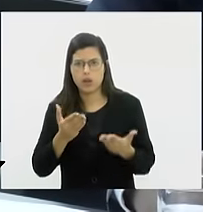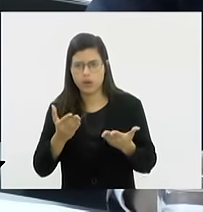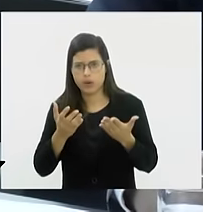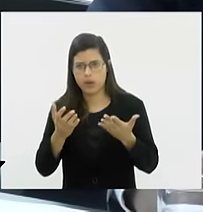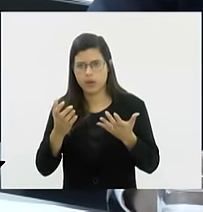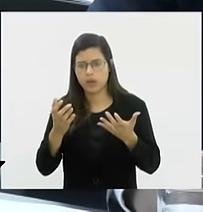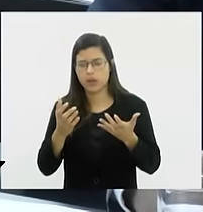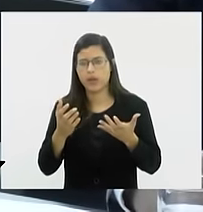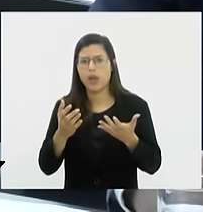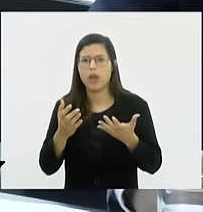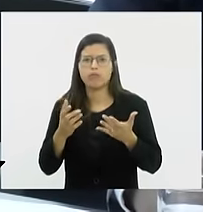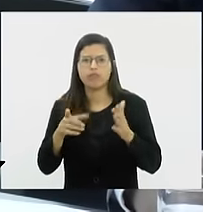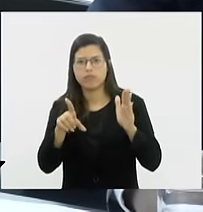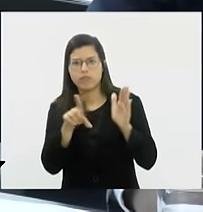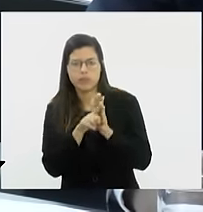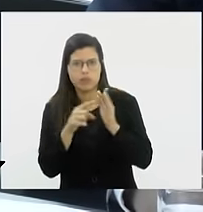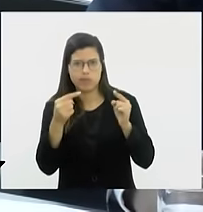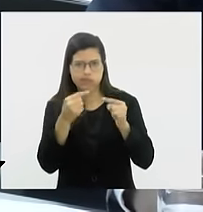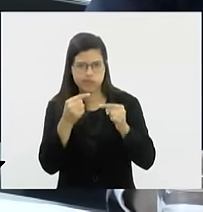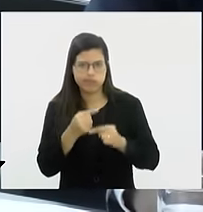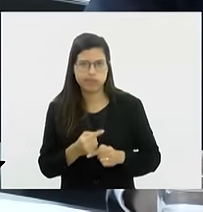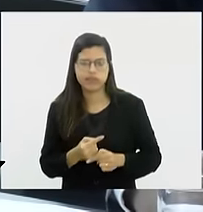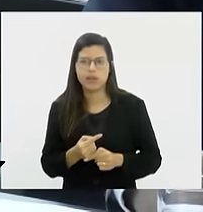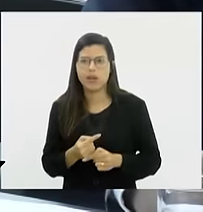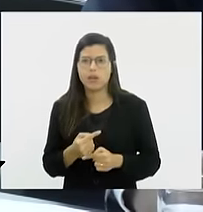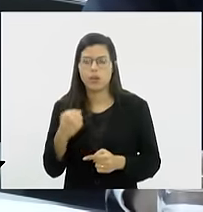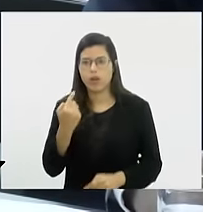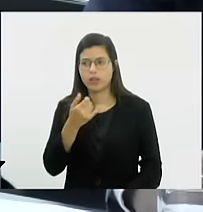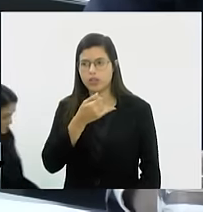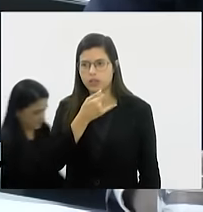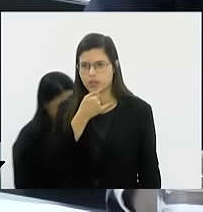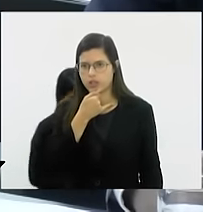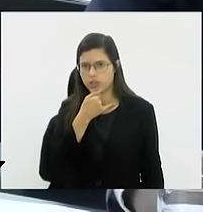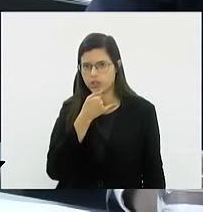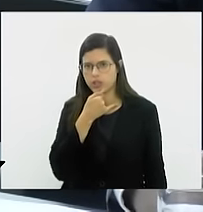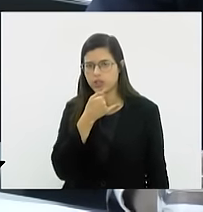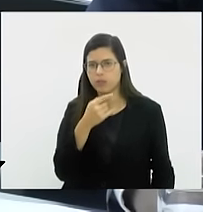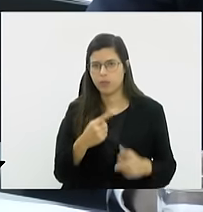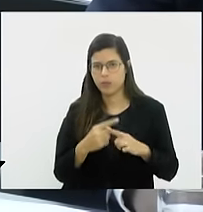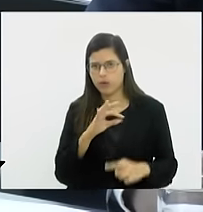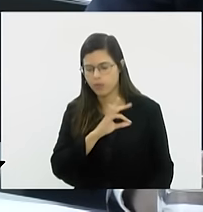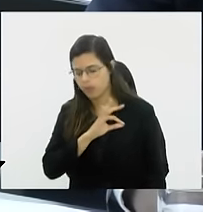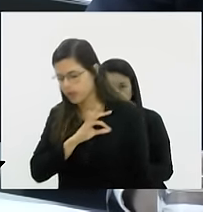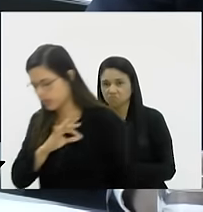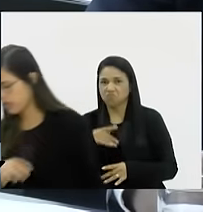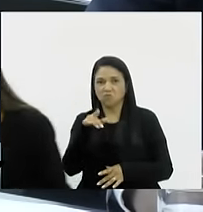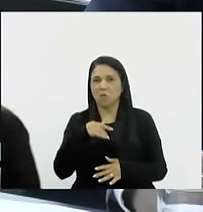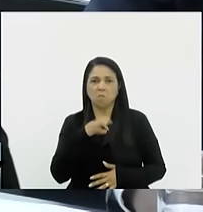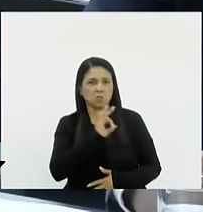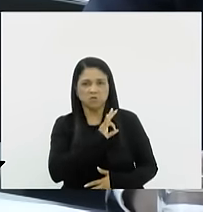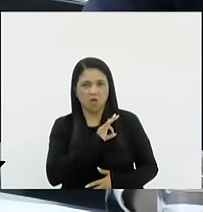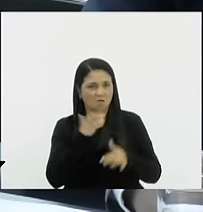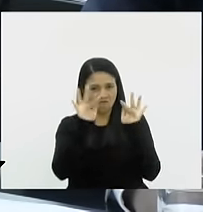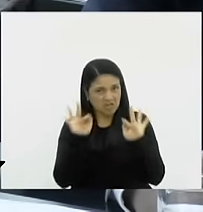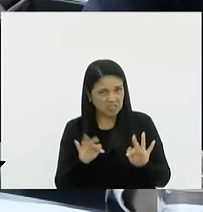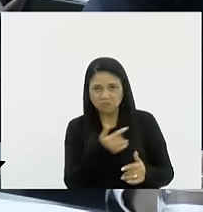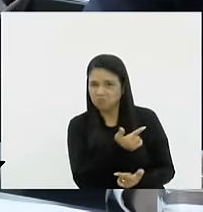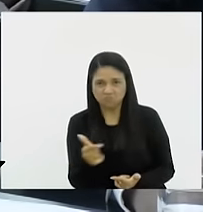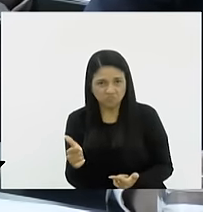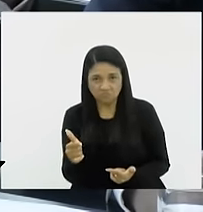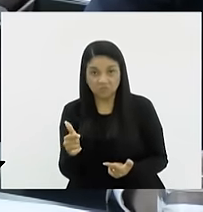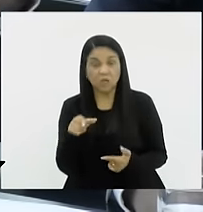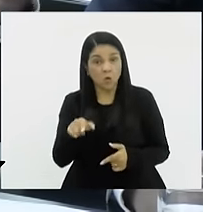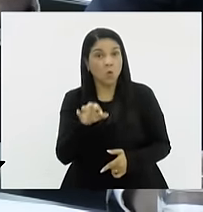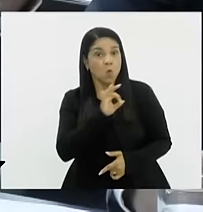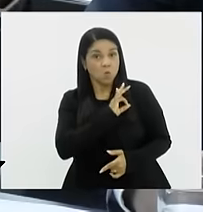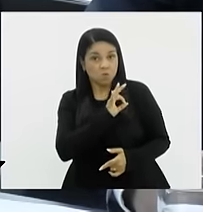uma operação irregular. E a gente fica triste porque o policial não está atuando, não está feliz, porque ele, o policial militar ele